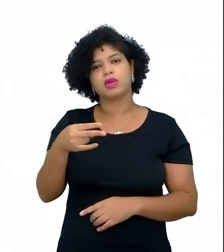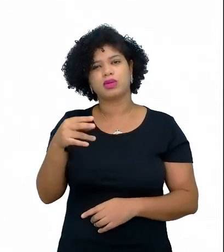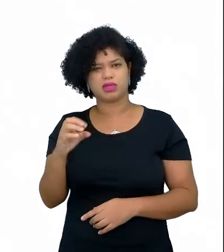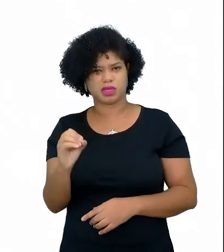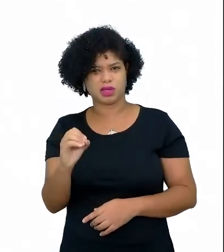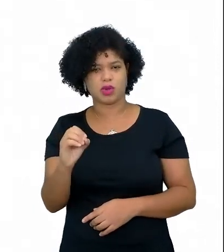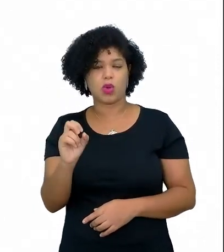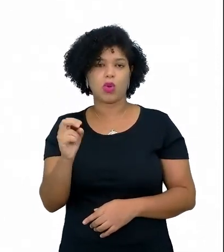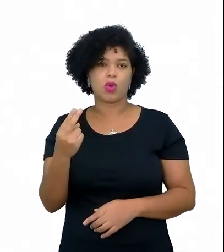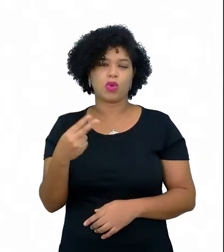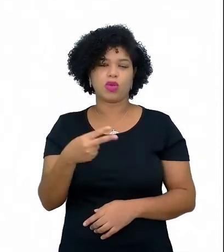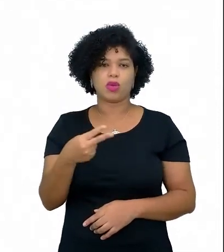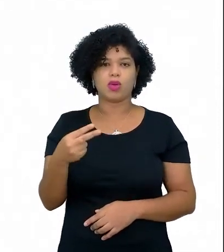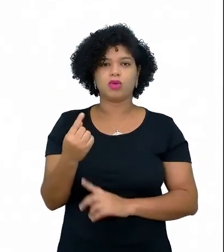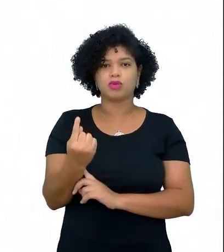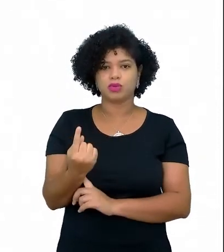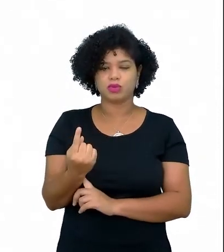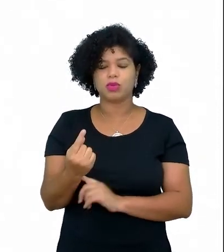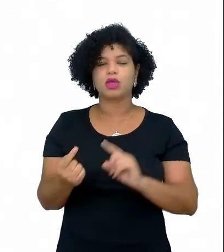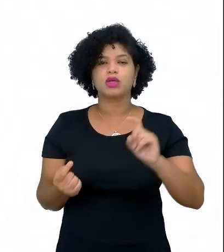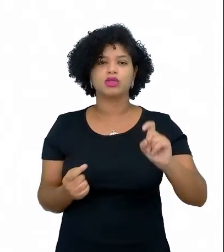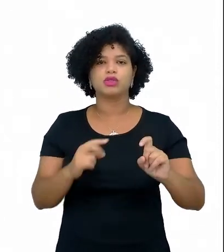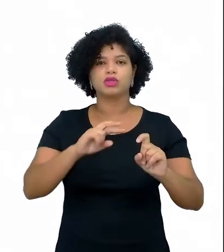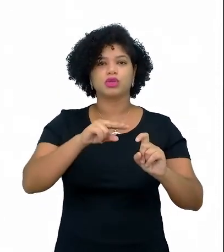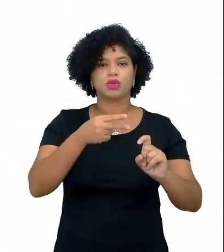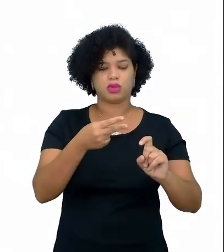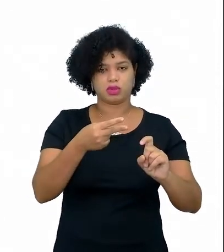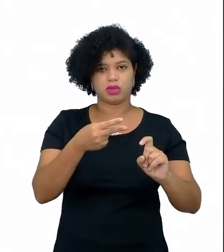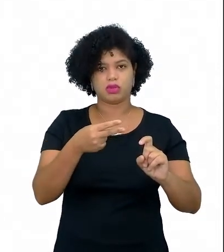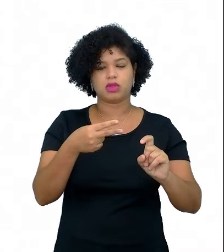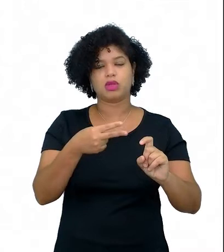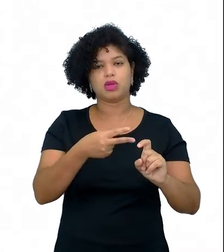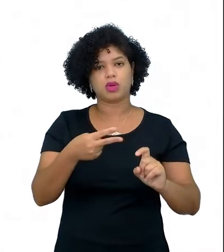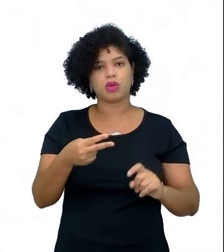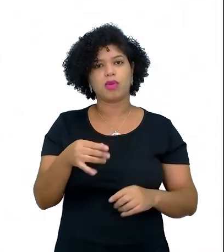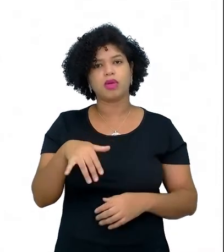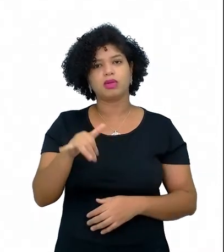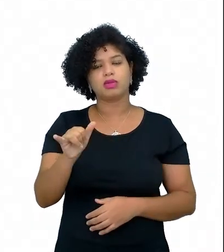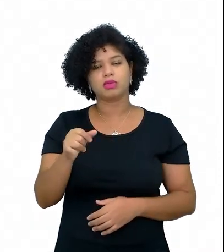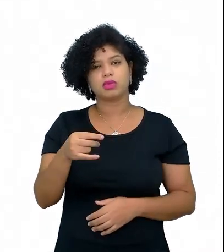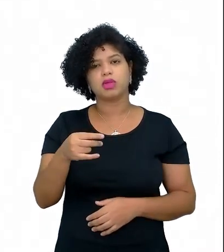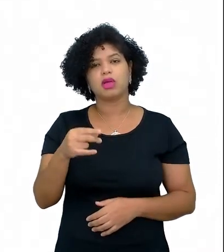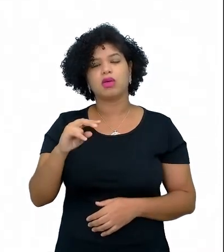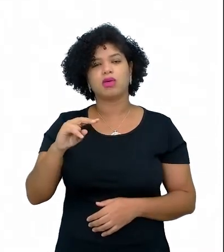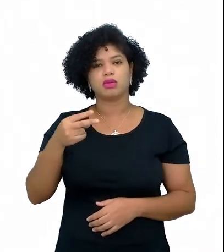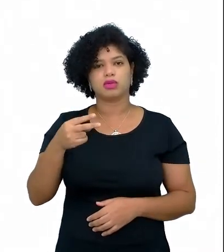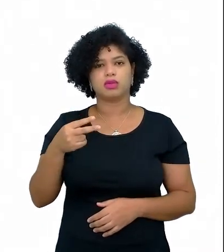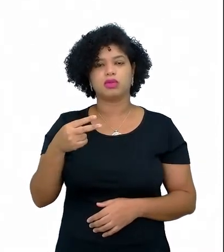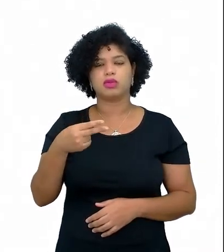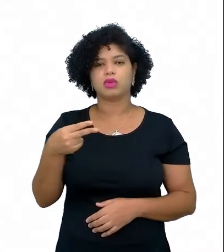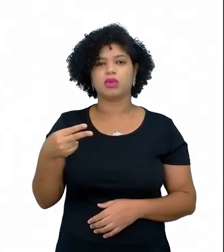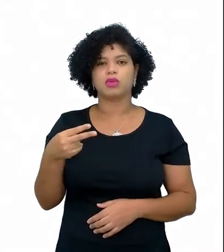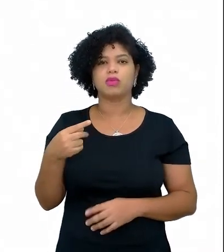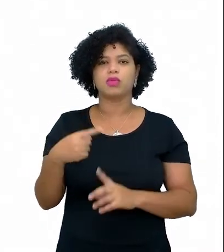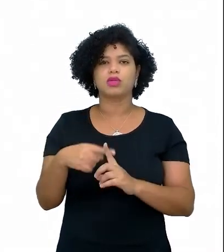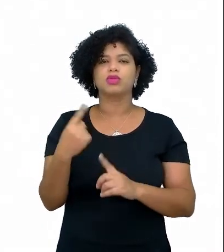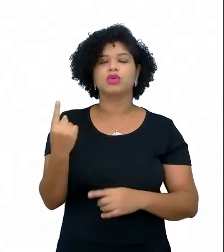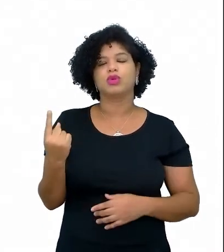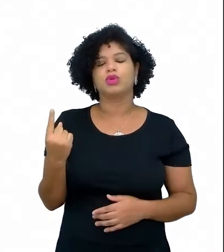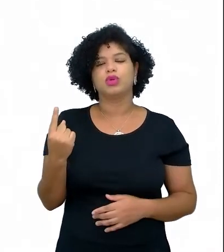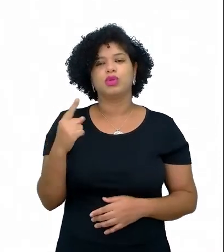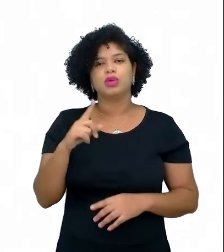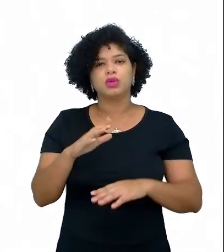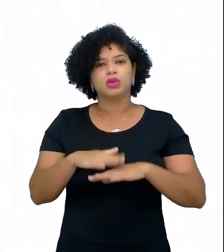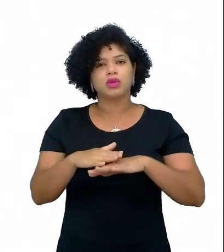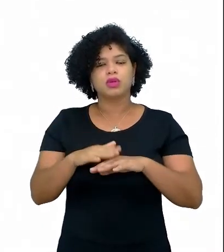para ficar bem bonitinho, eu leio x ao quadrado igual a, mais y ao quadrado igual a 1. Eu já sei que isso é o quê? Isso é